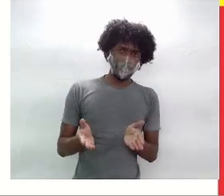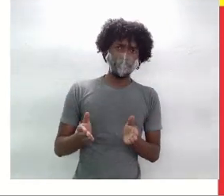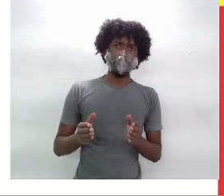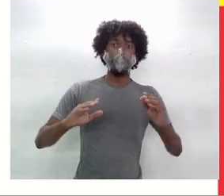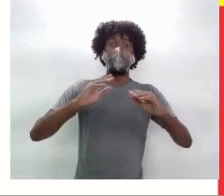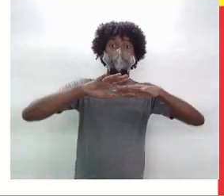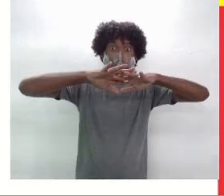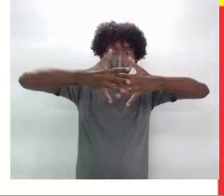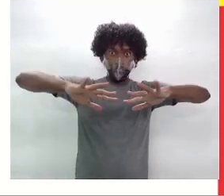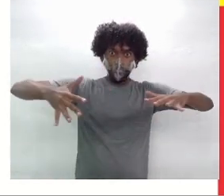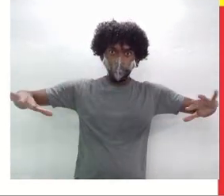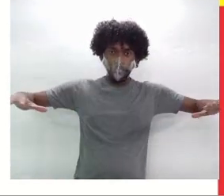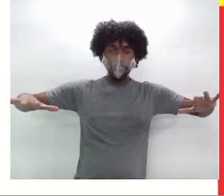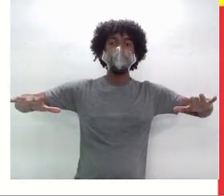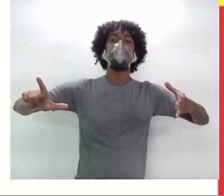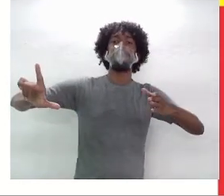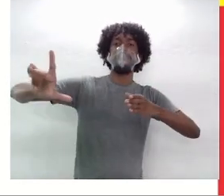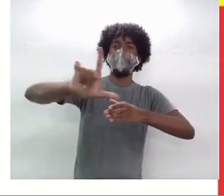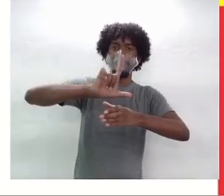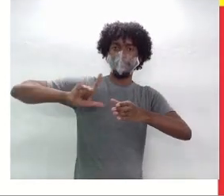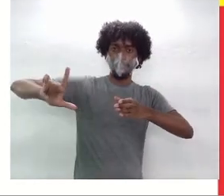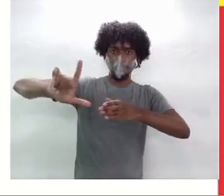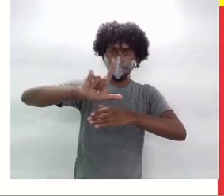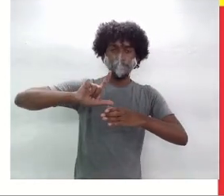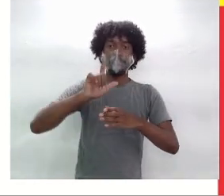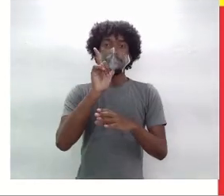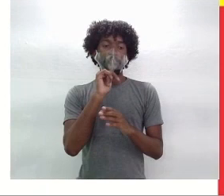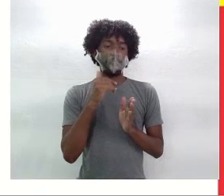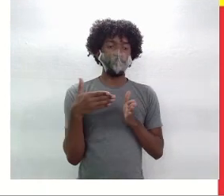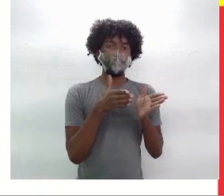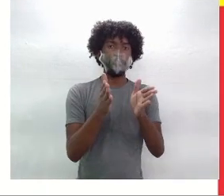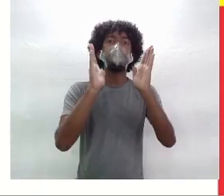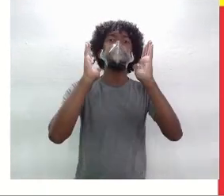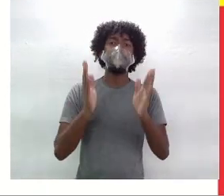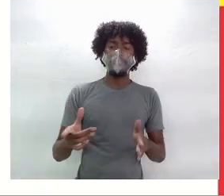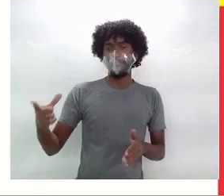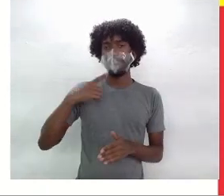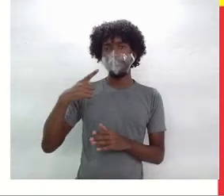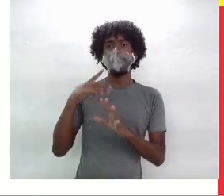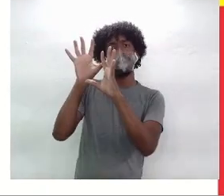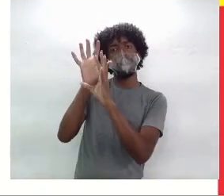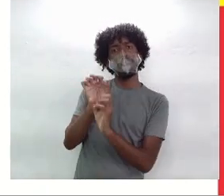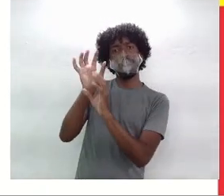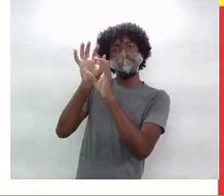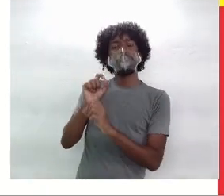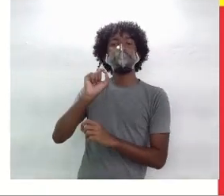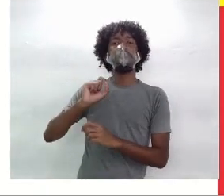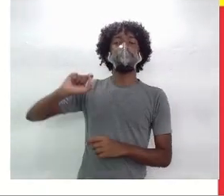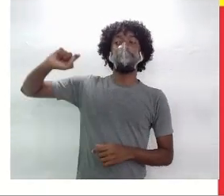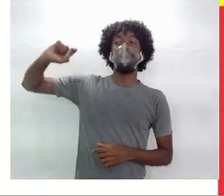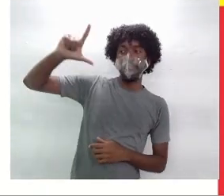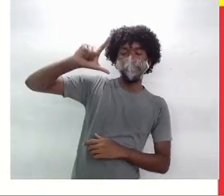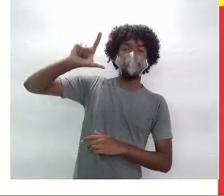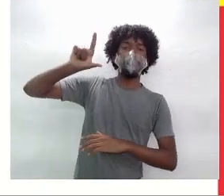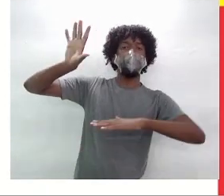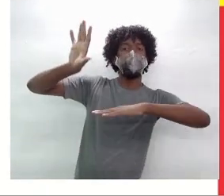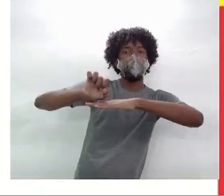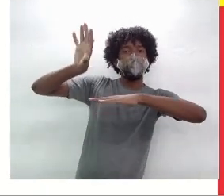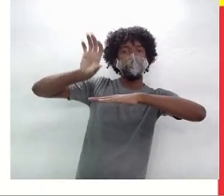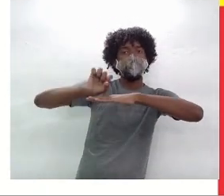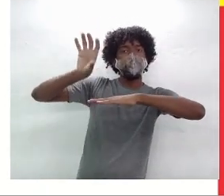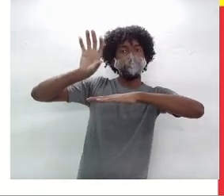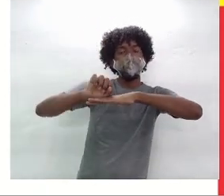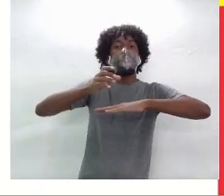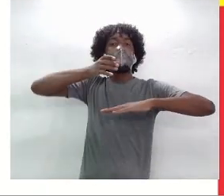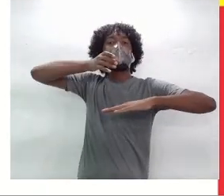rios. Eles estão ali, ó, recebendo a energia solar, a energia quente, térmica, a